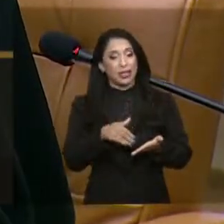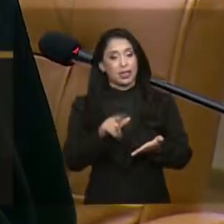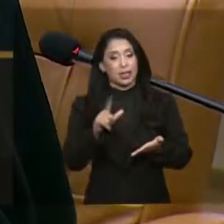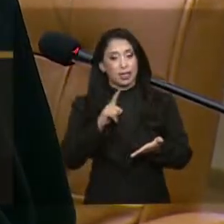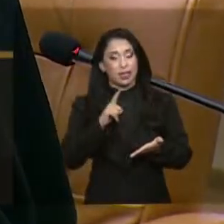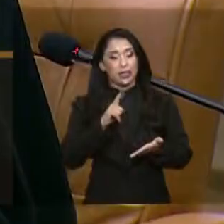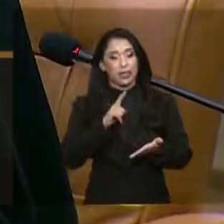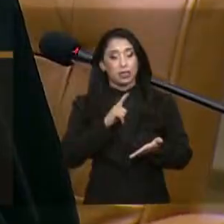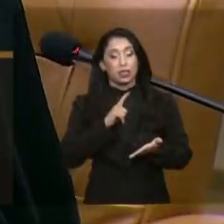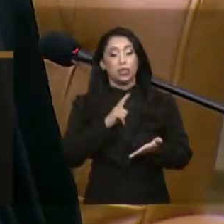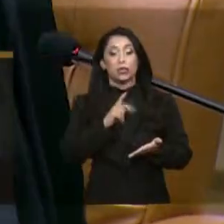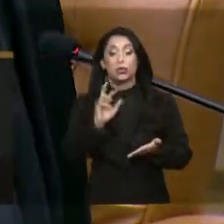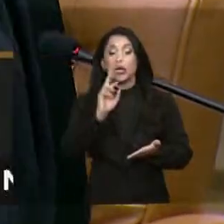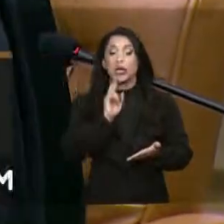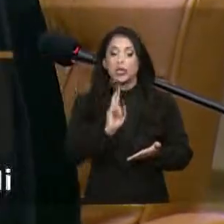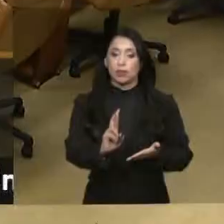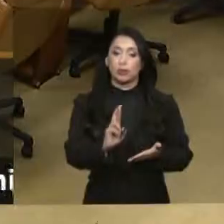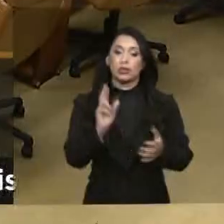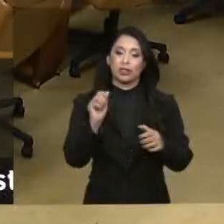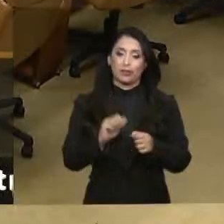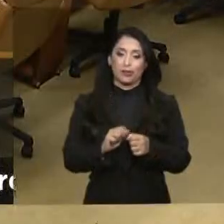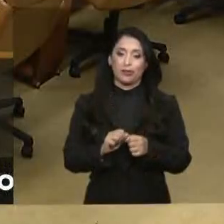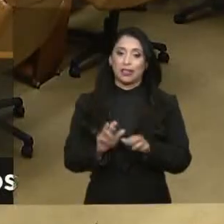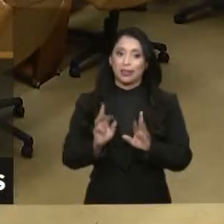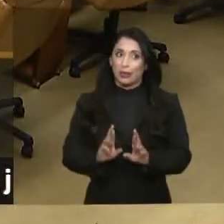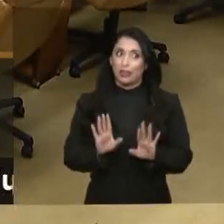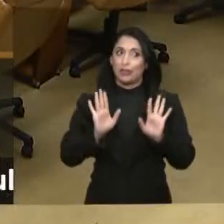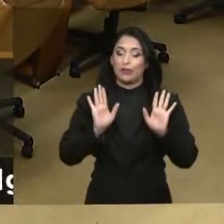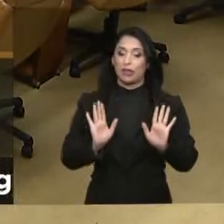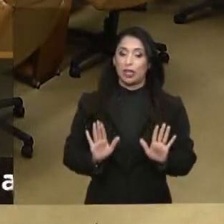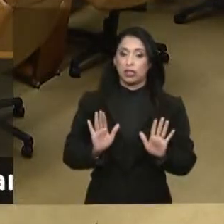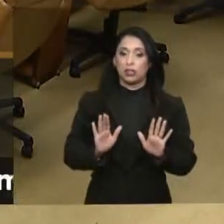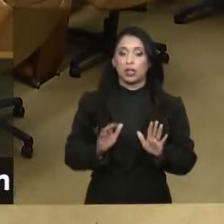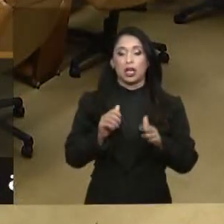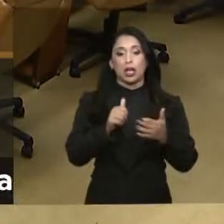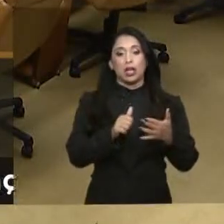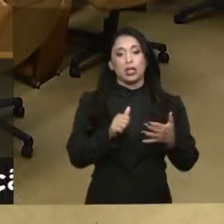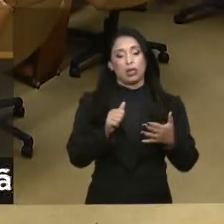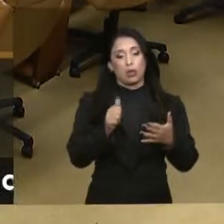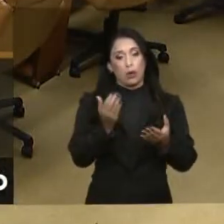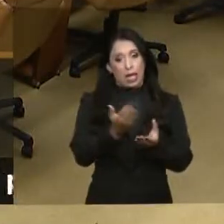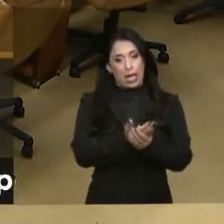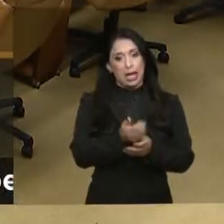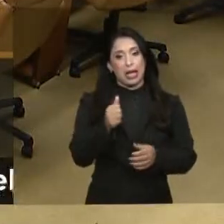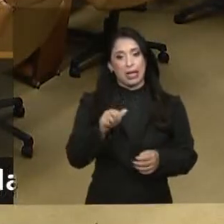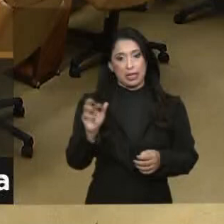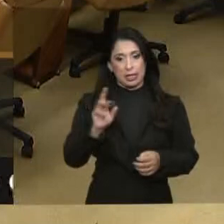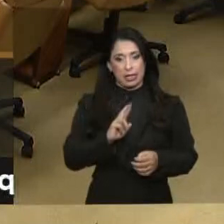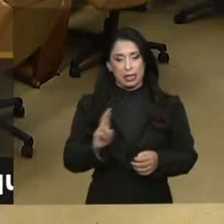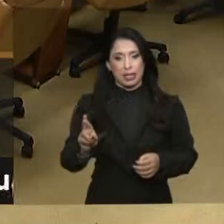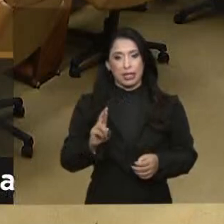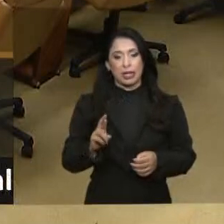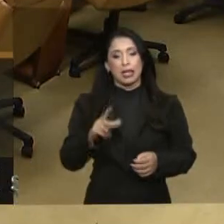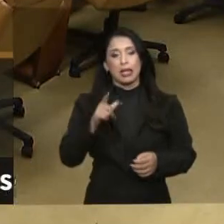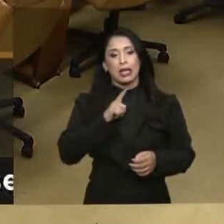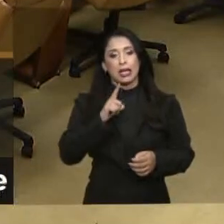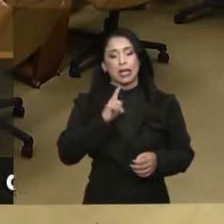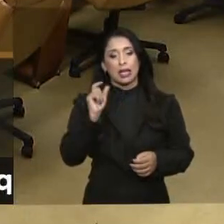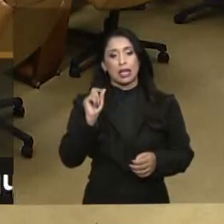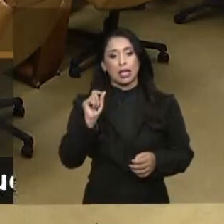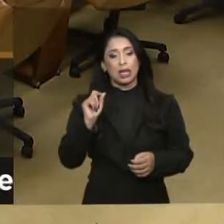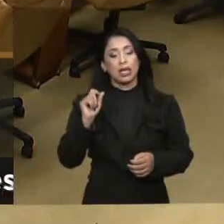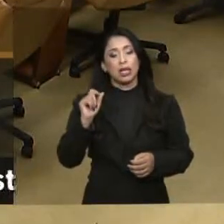da proclamação do resultado. A ação rescisória é pelo mérito. A ação rescisória é pelo mérito por definição do